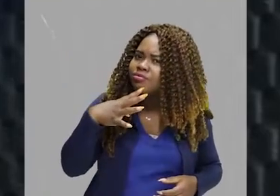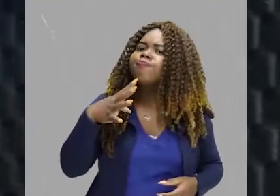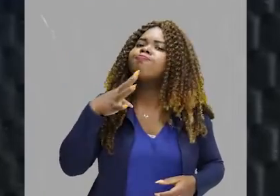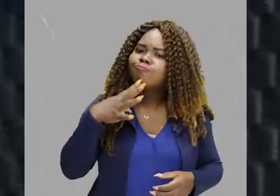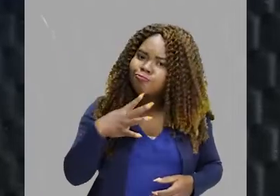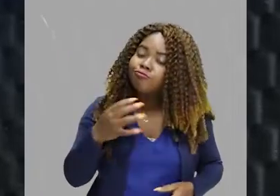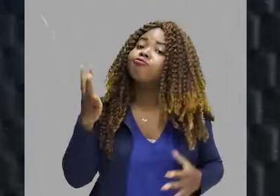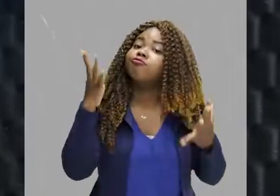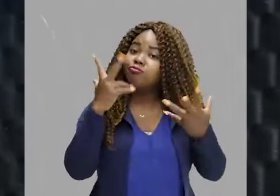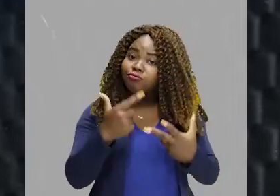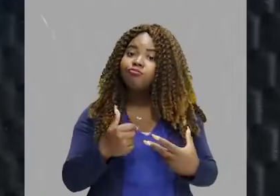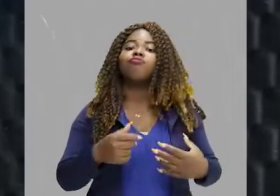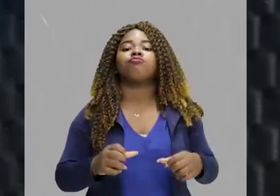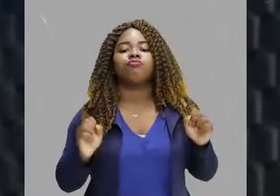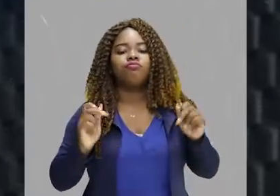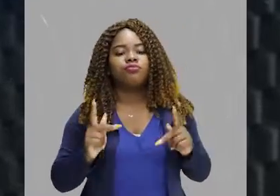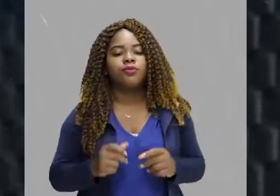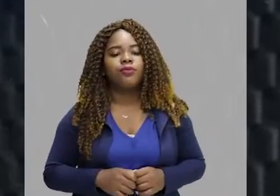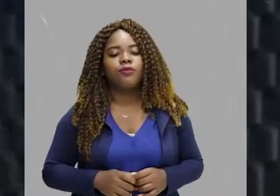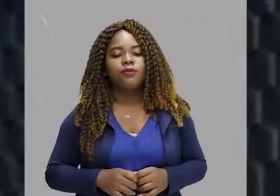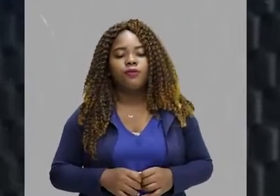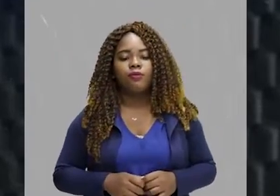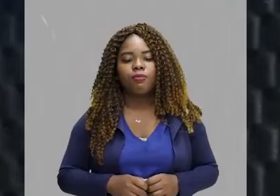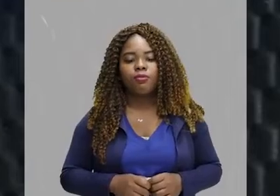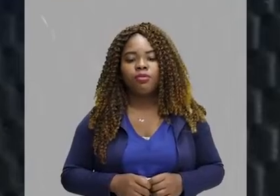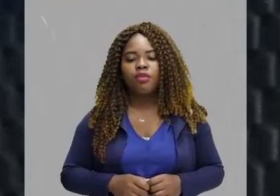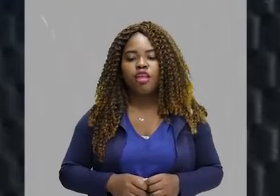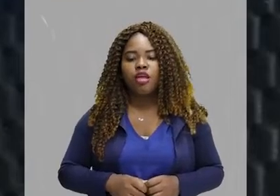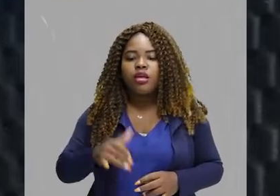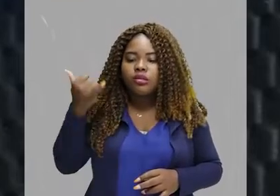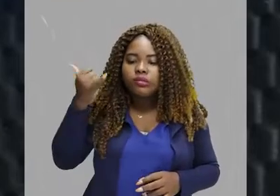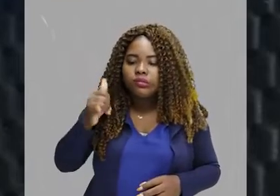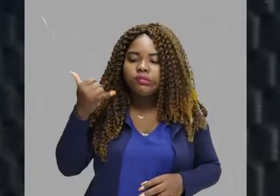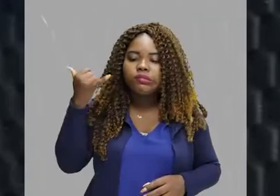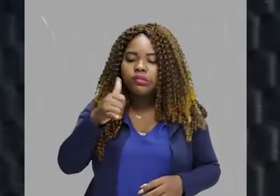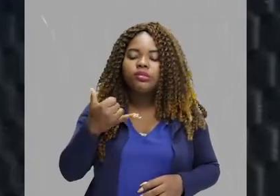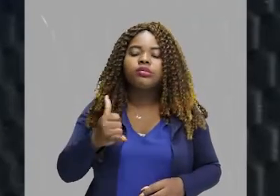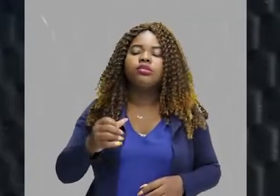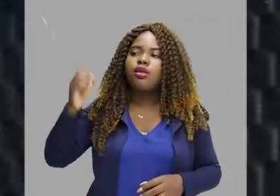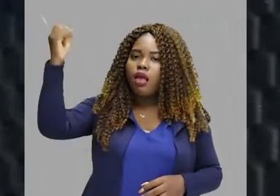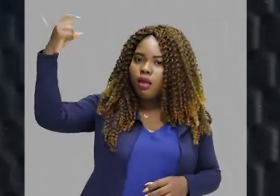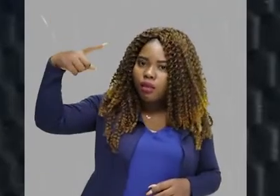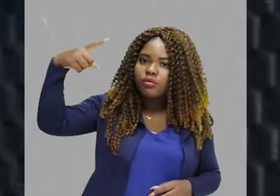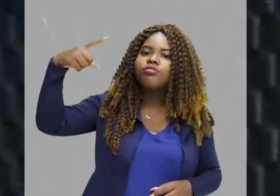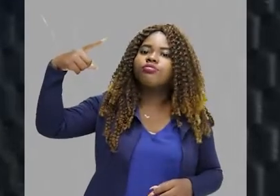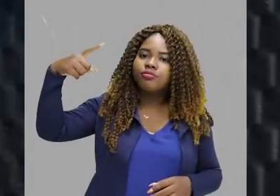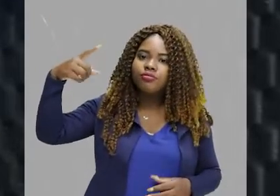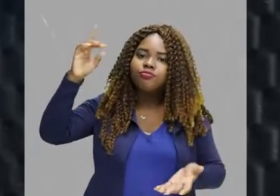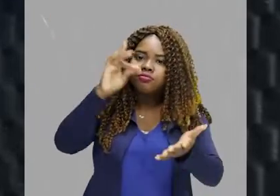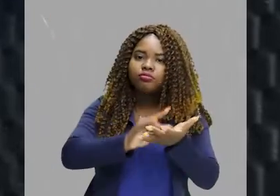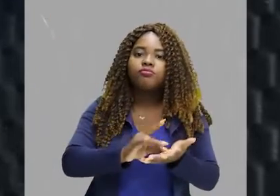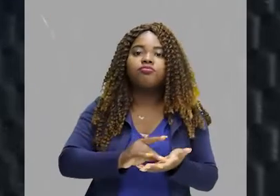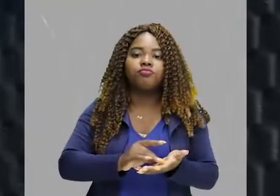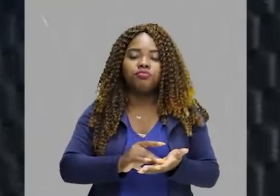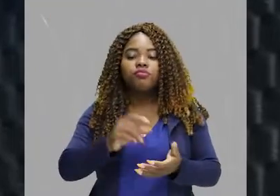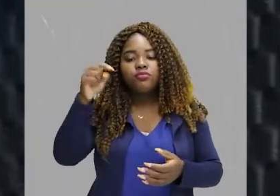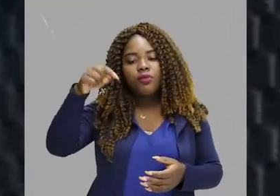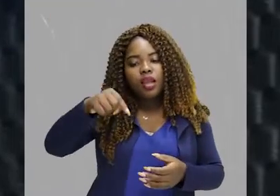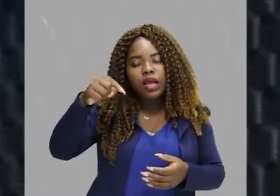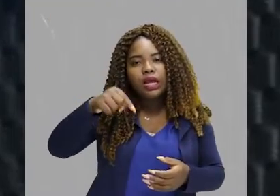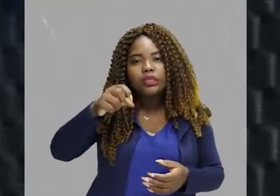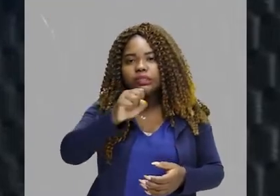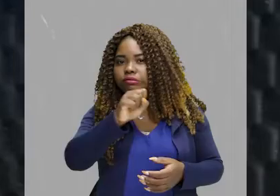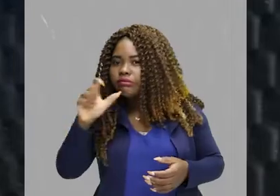É muito bonito lá. E energia solar é uma coisa que tem se tornado também uma realidade na capital. Aqui em São Luís,